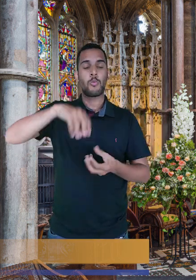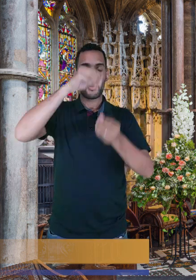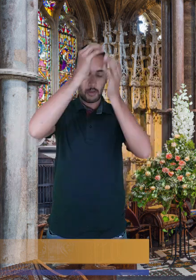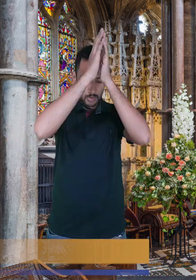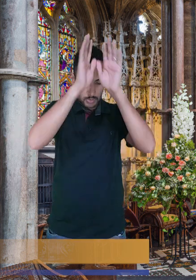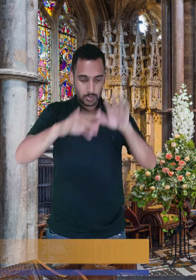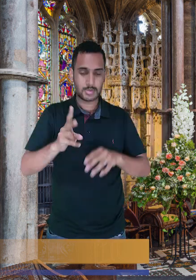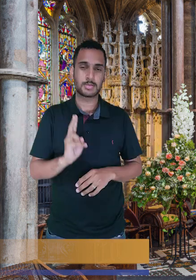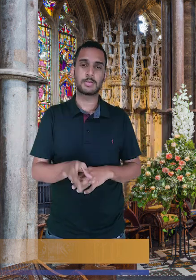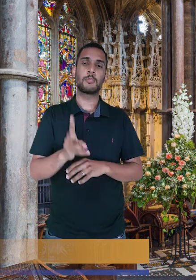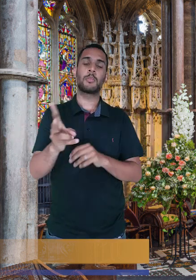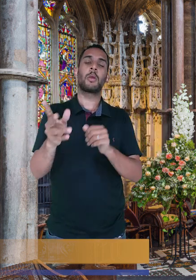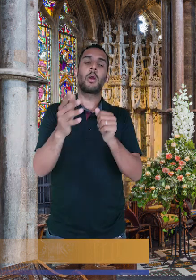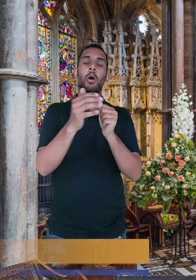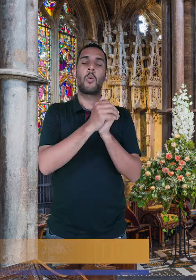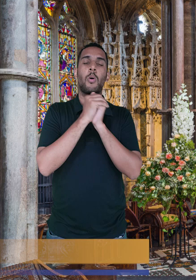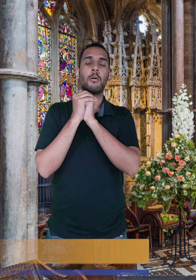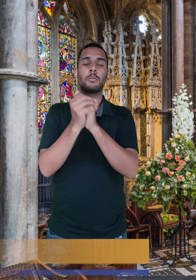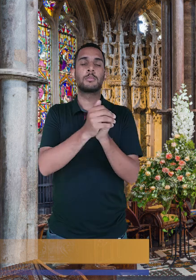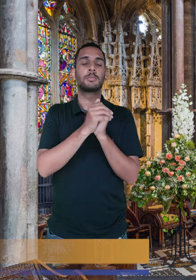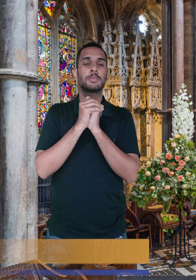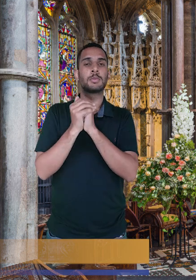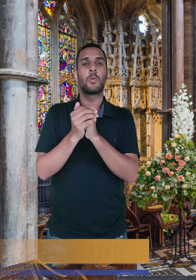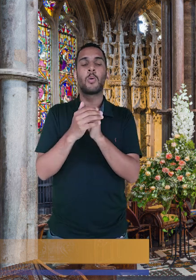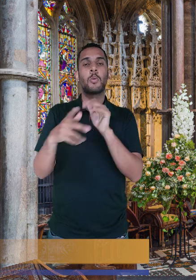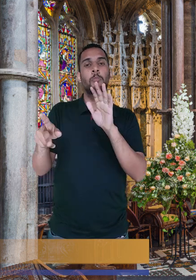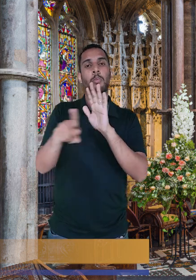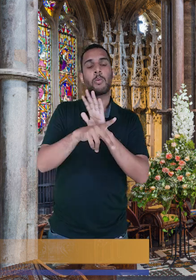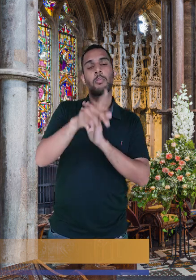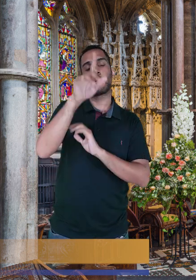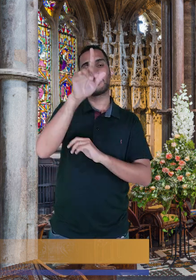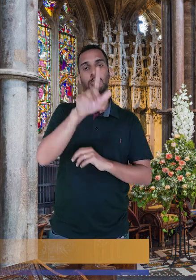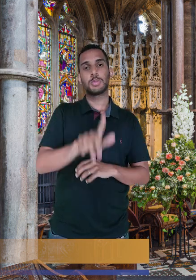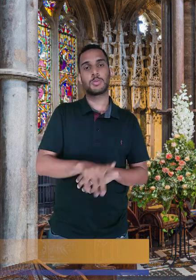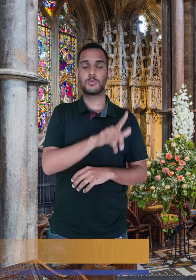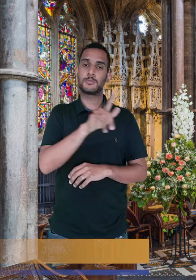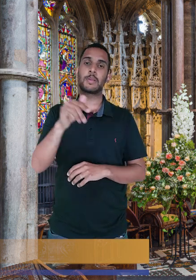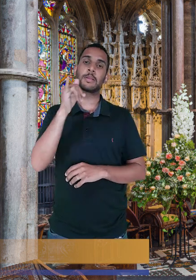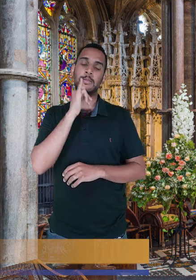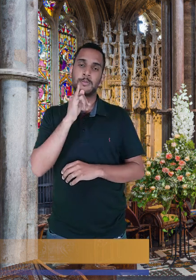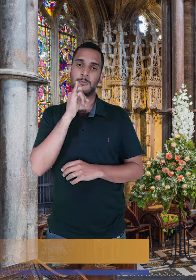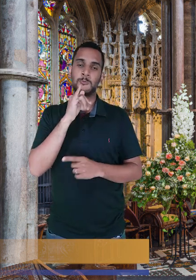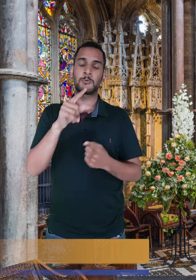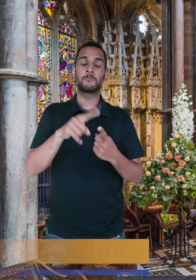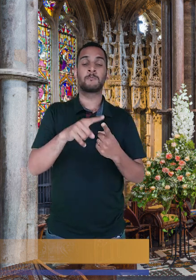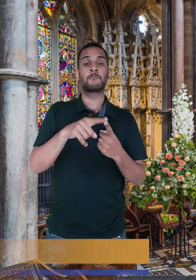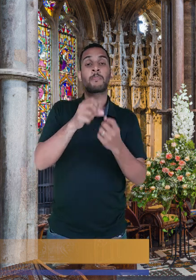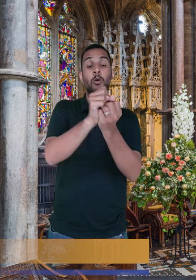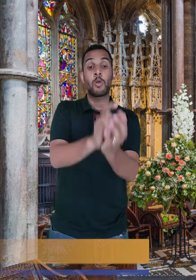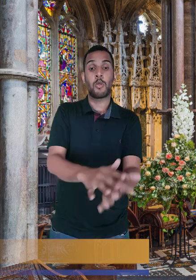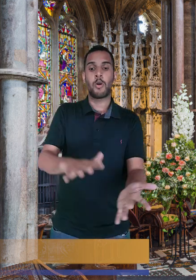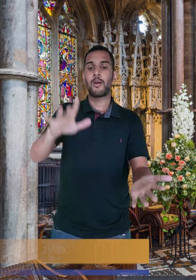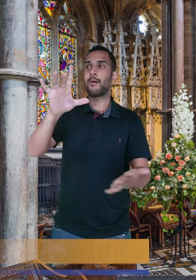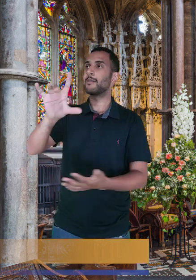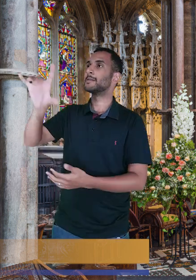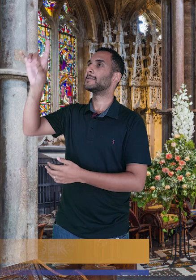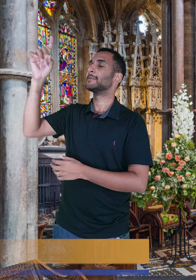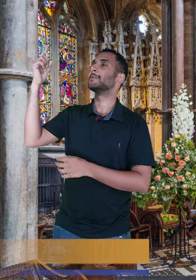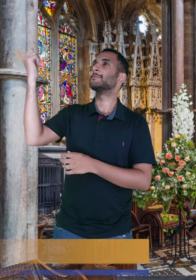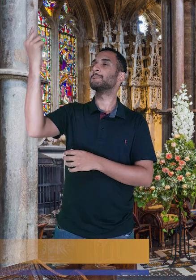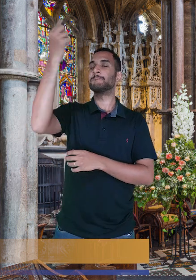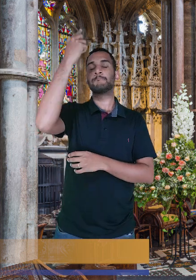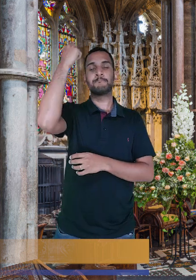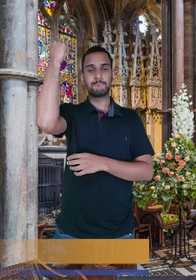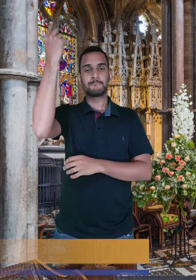em repetir as orações litúrgicas que celebram os louvores da Santíssima Trindade, como, por exemplo, a oração do Glória a Deus